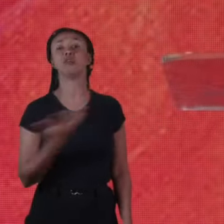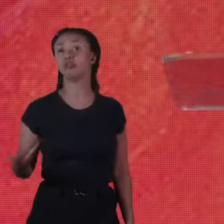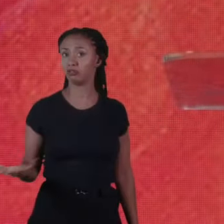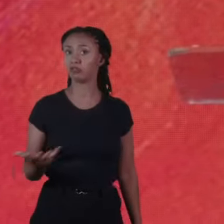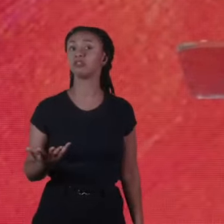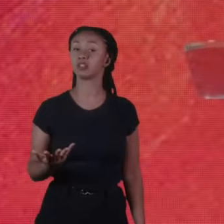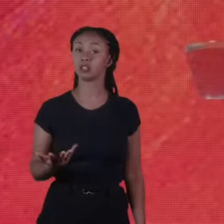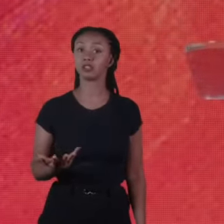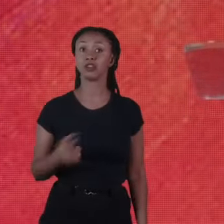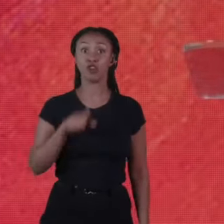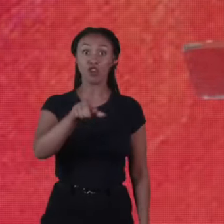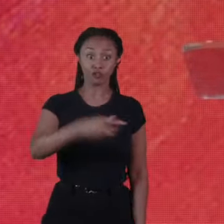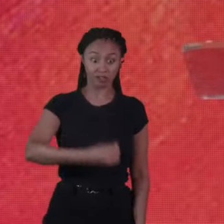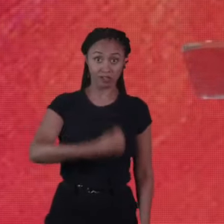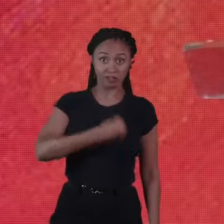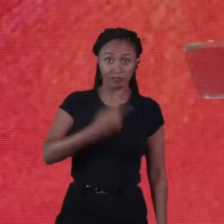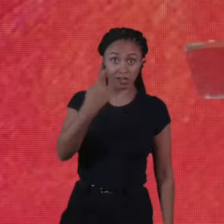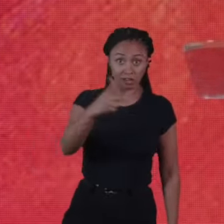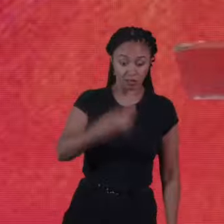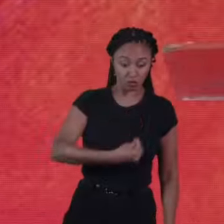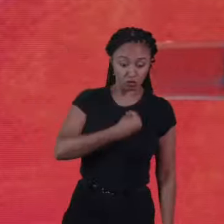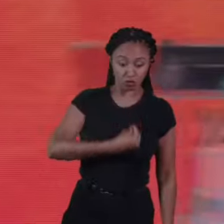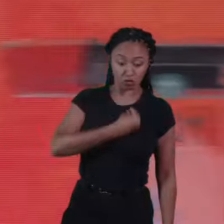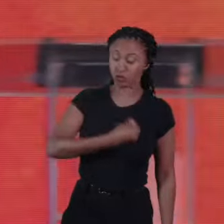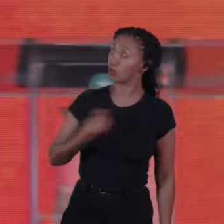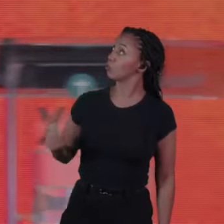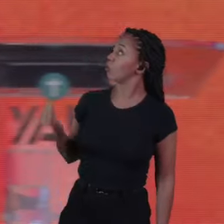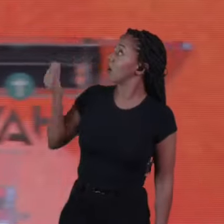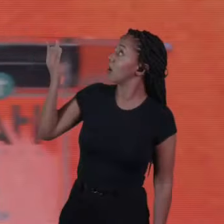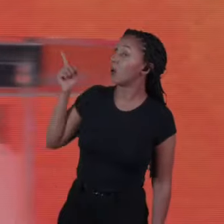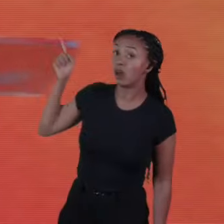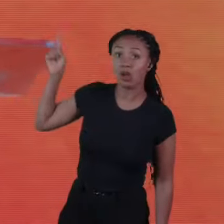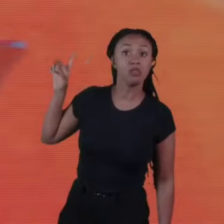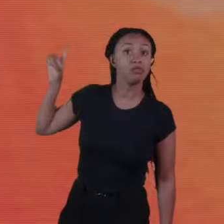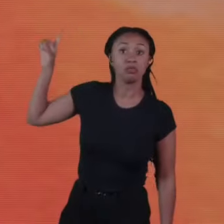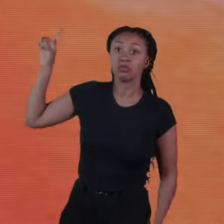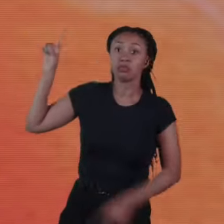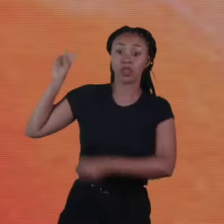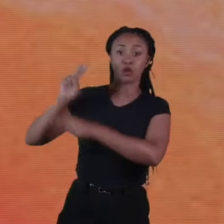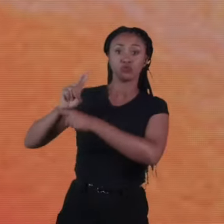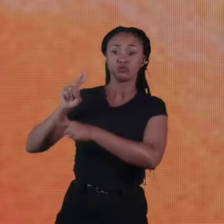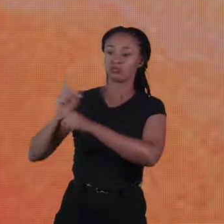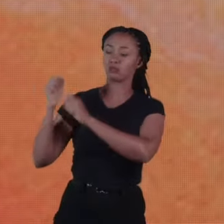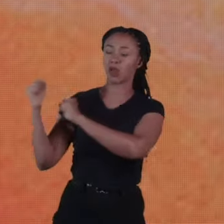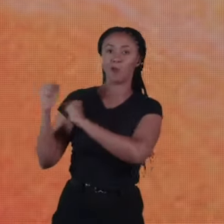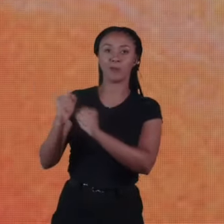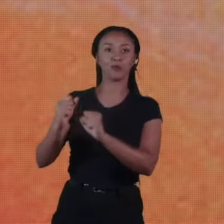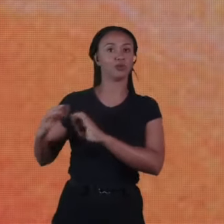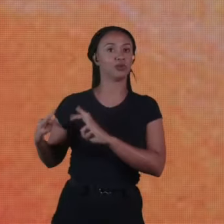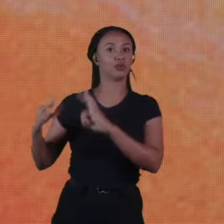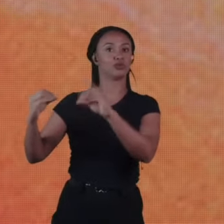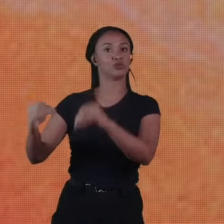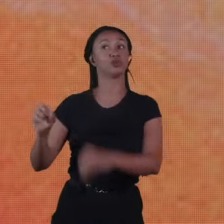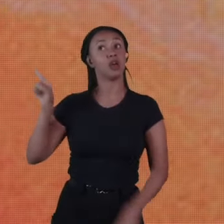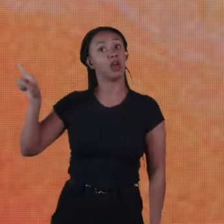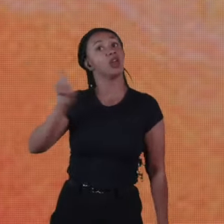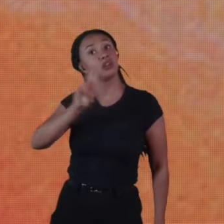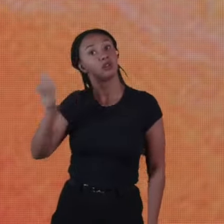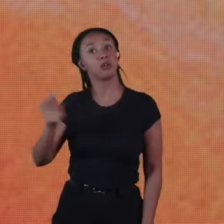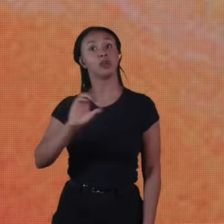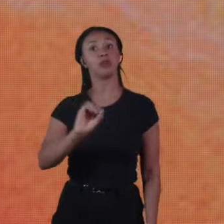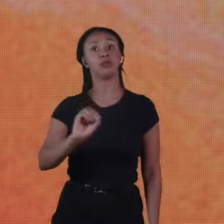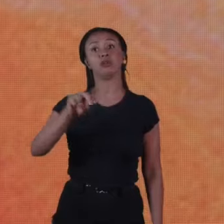de quem você entregou a sua vida, você entregou as suas mãos na vida de um Deus onipotente, tem todo o